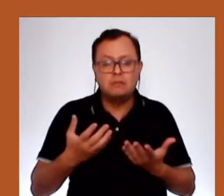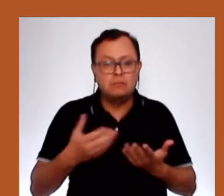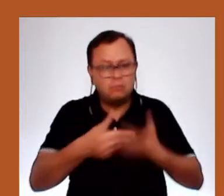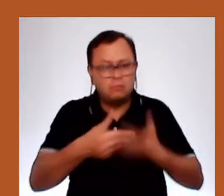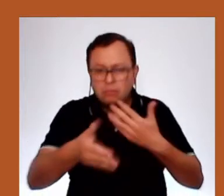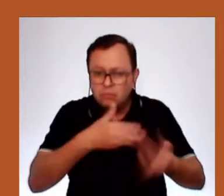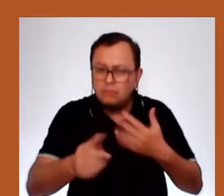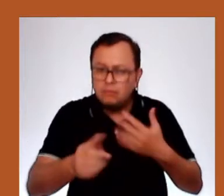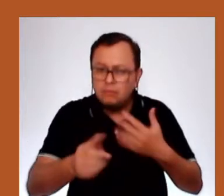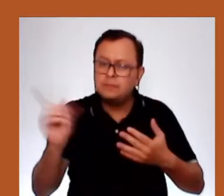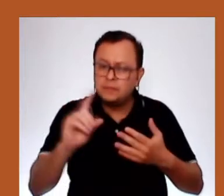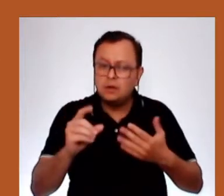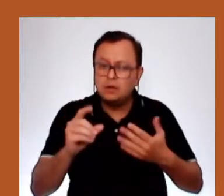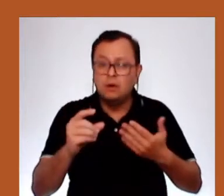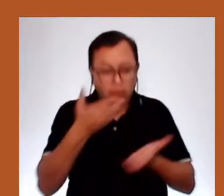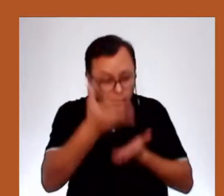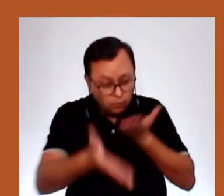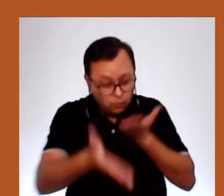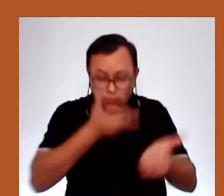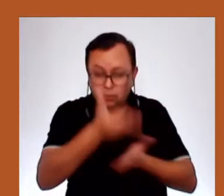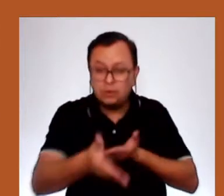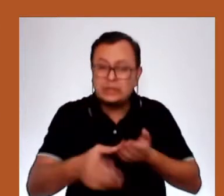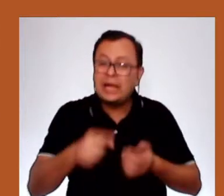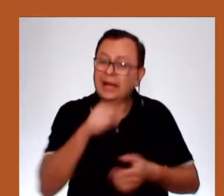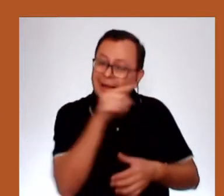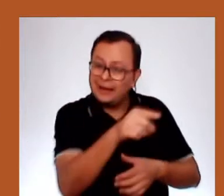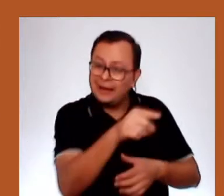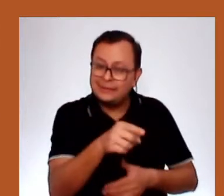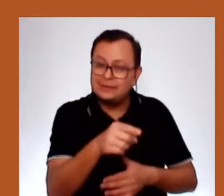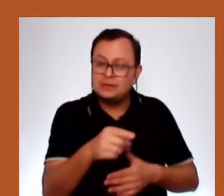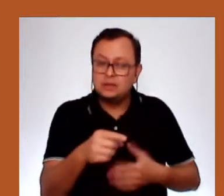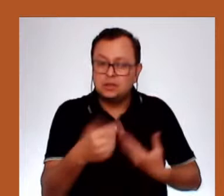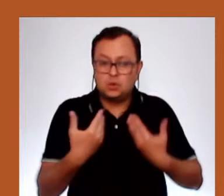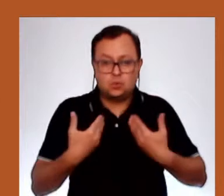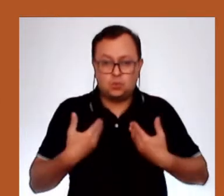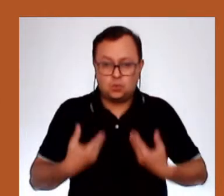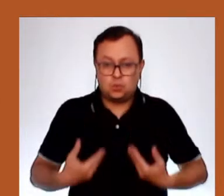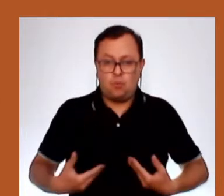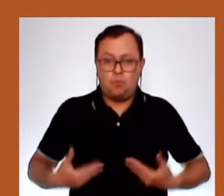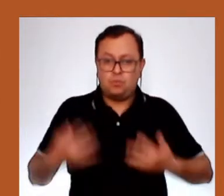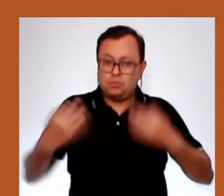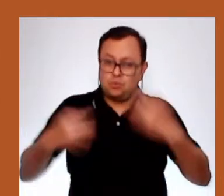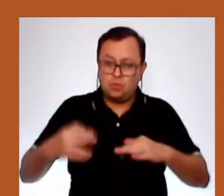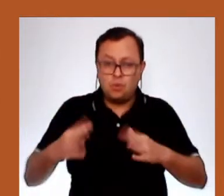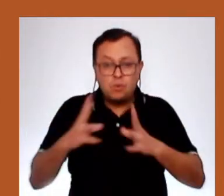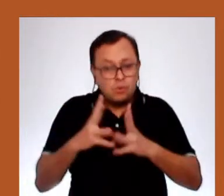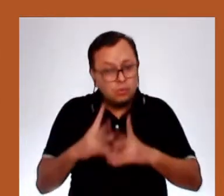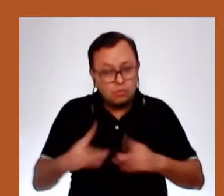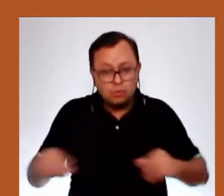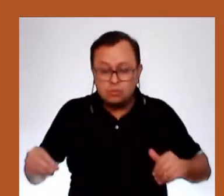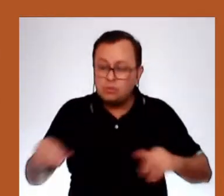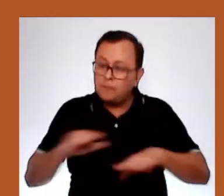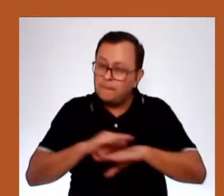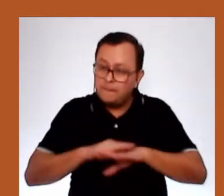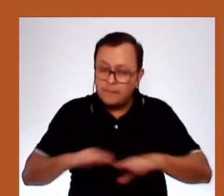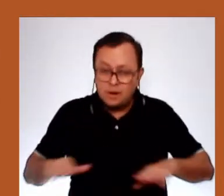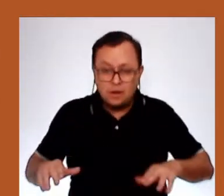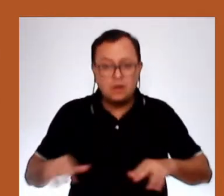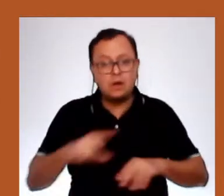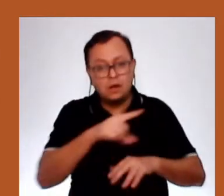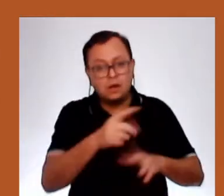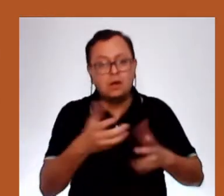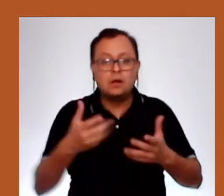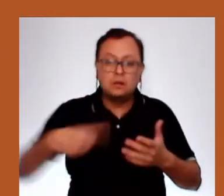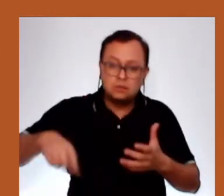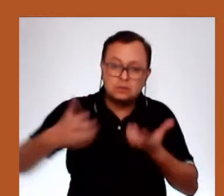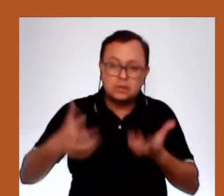efeitos colaterais, que ela não se sinta, não consiga dormir, por exemplo. Juliana, então, você sabe o que o doutor Daniel, que você